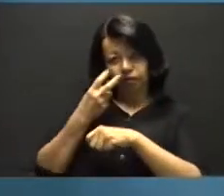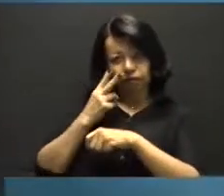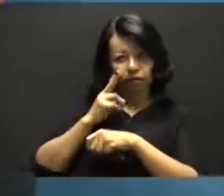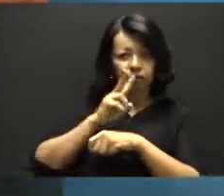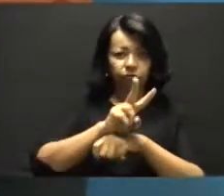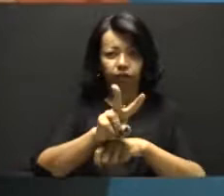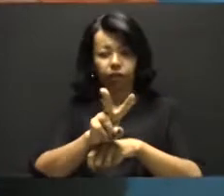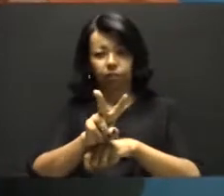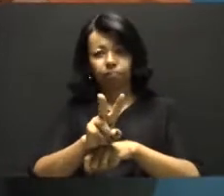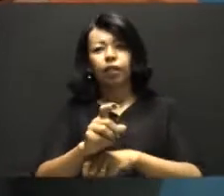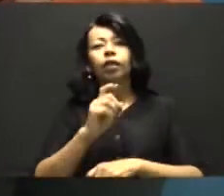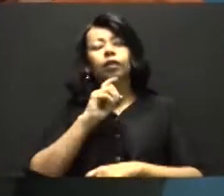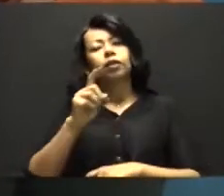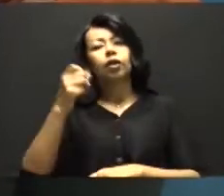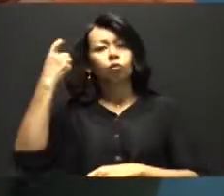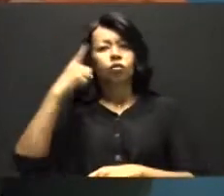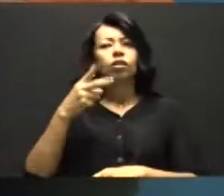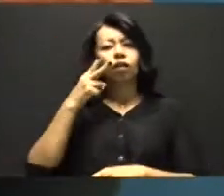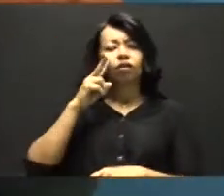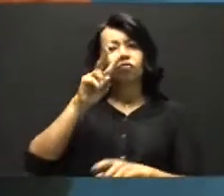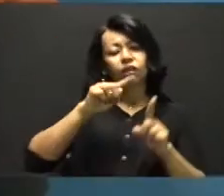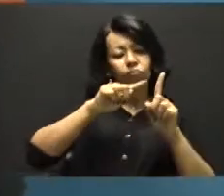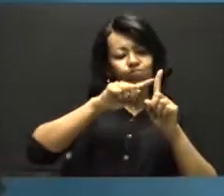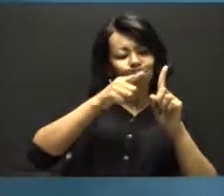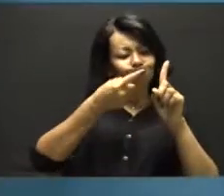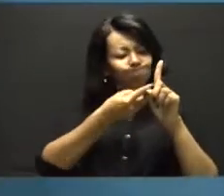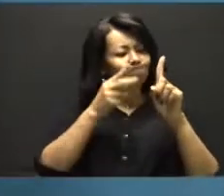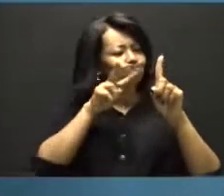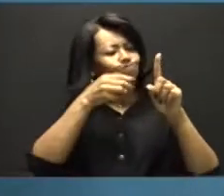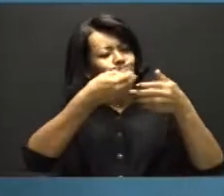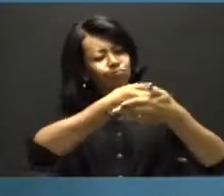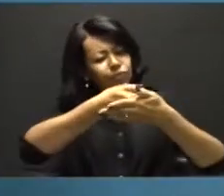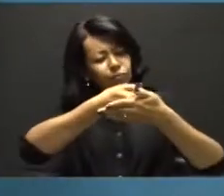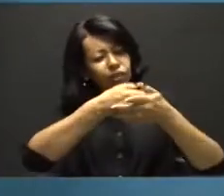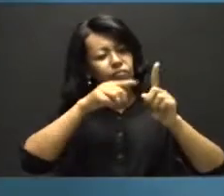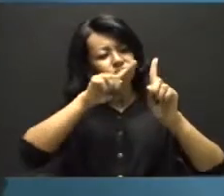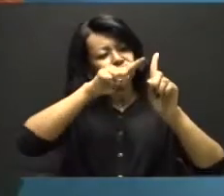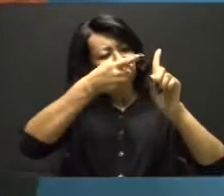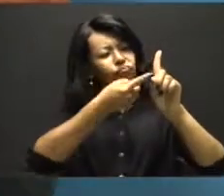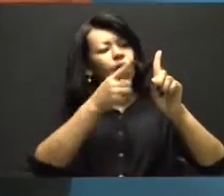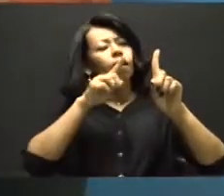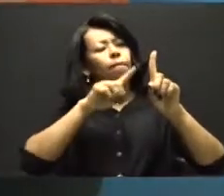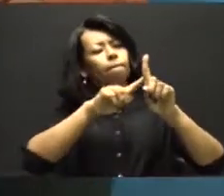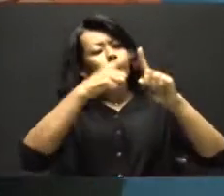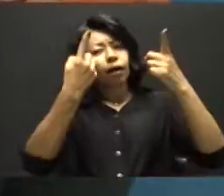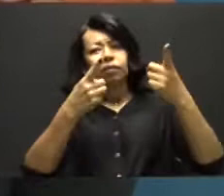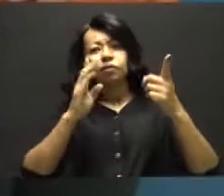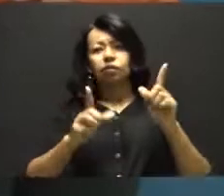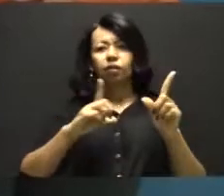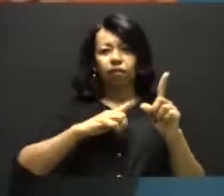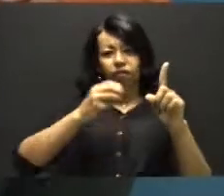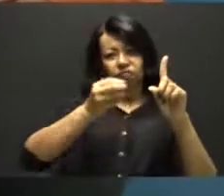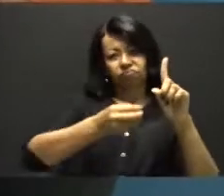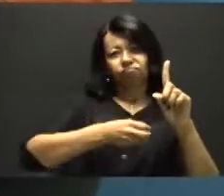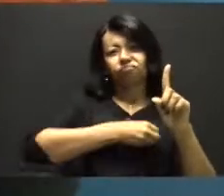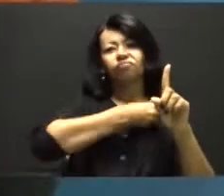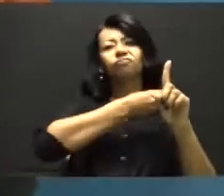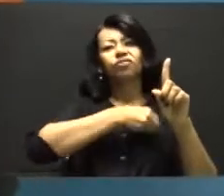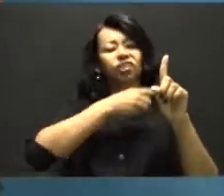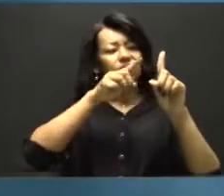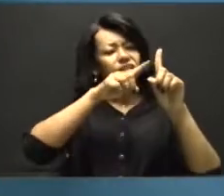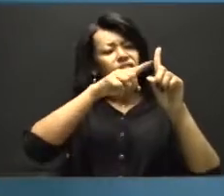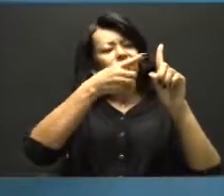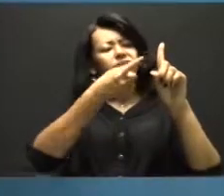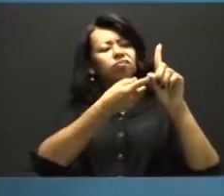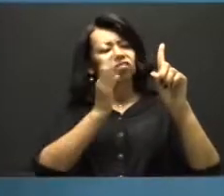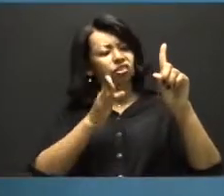ninguém consegue ver o embrião dentro do do útero da mãe mas a vida já está acontecendo ali a vida já está